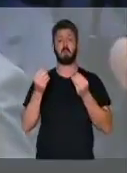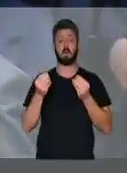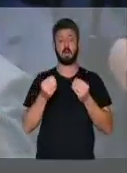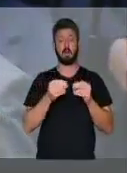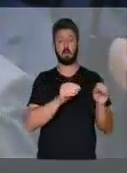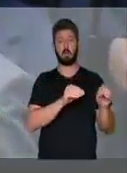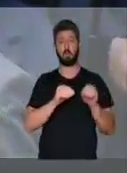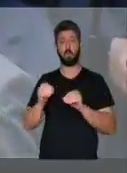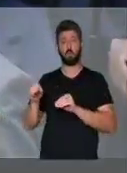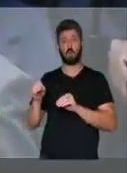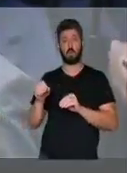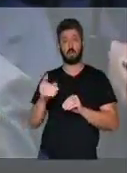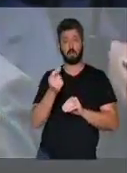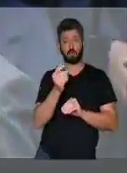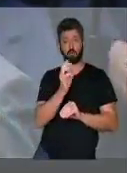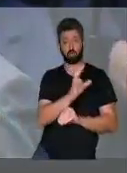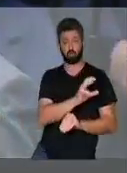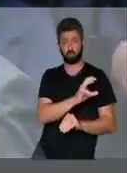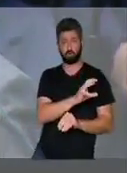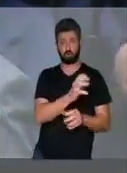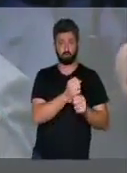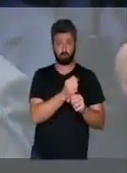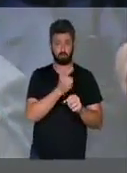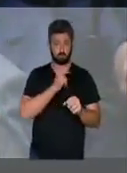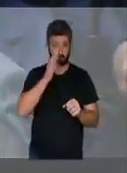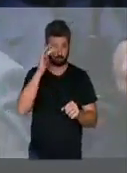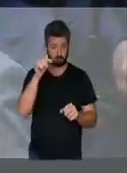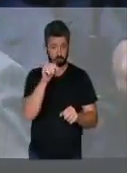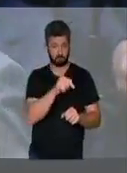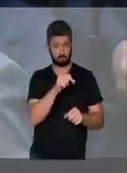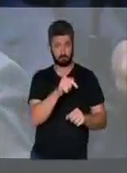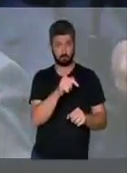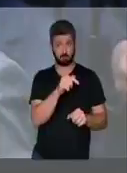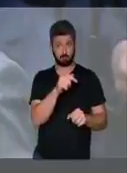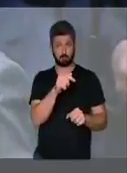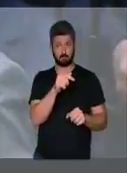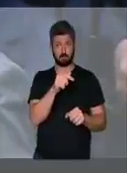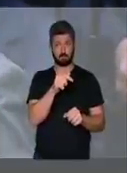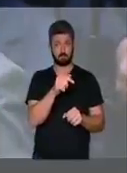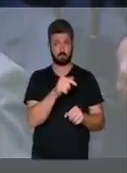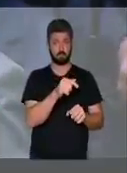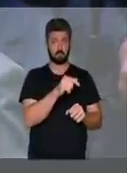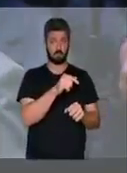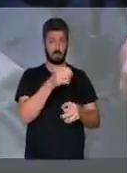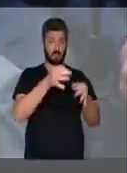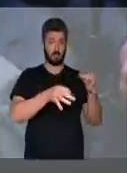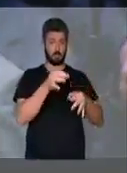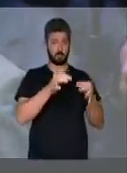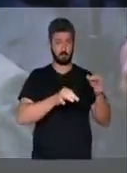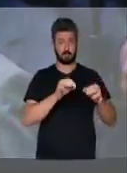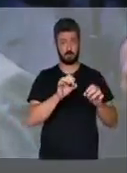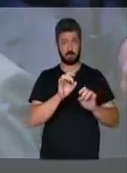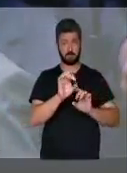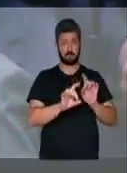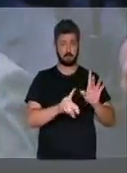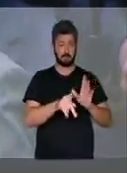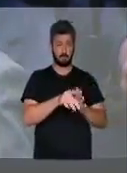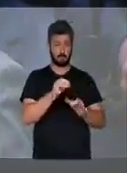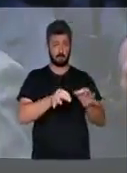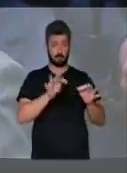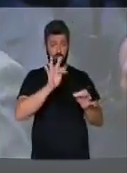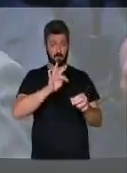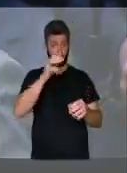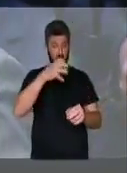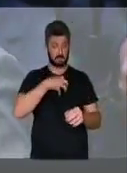sentido de remanejar recursos que estavam previstos para a vara especial da